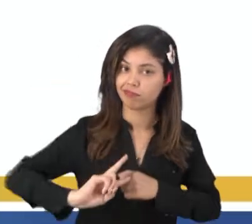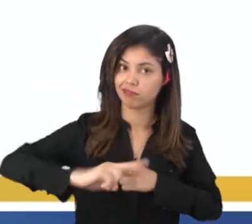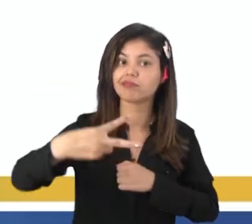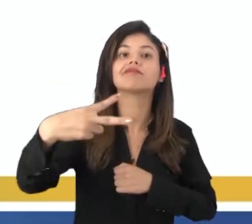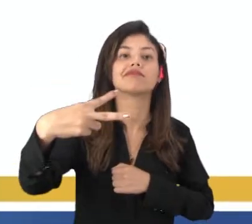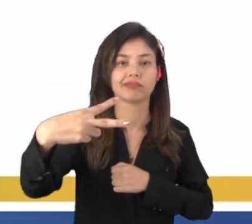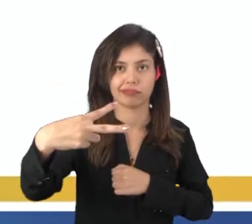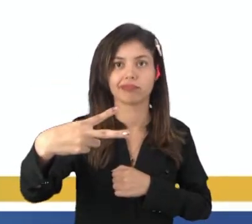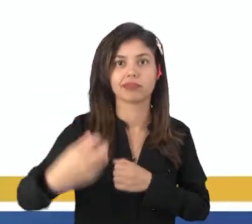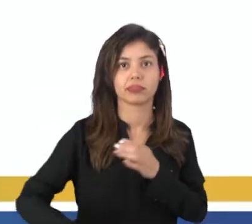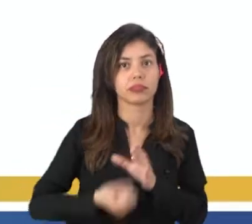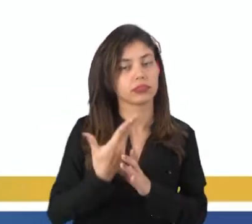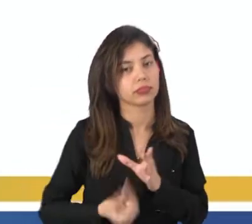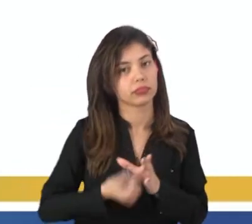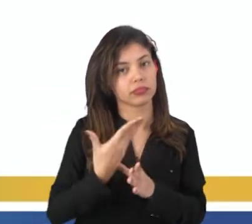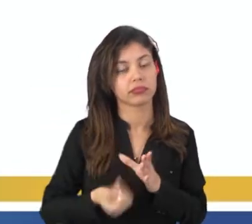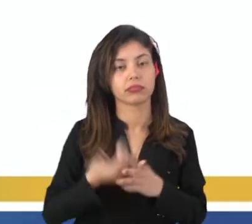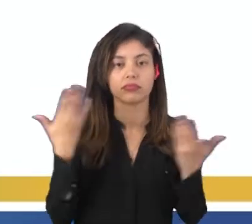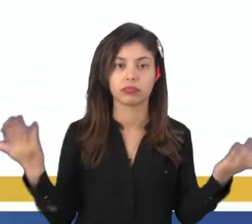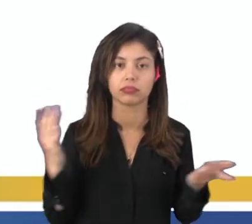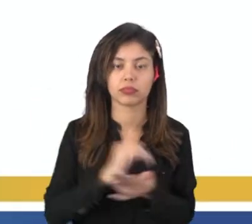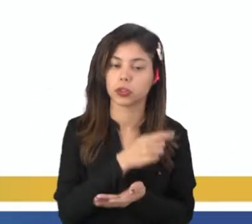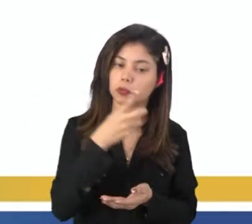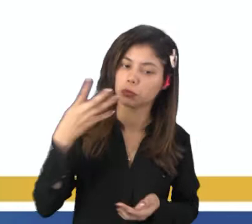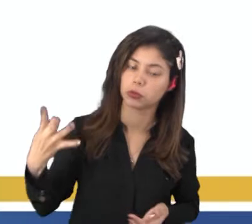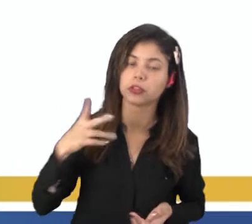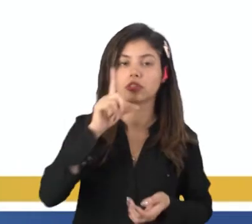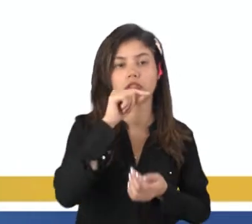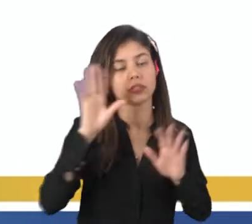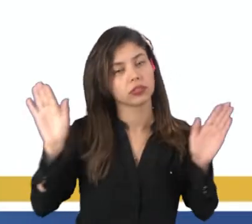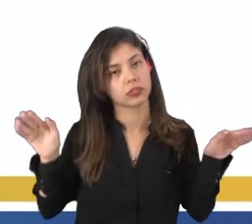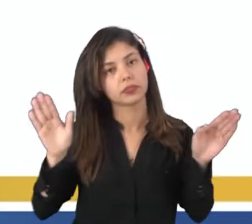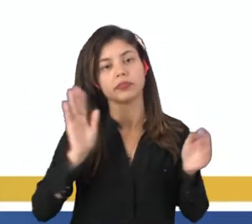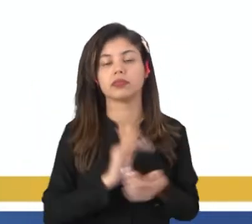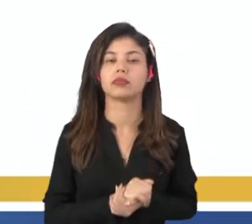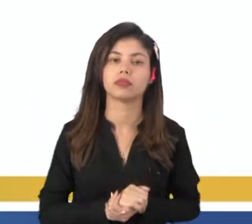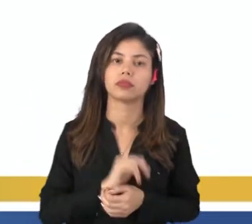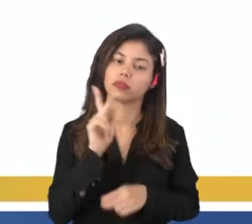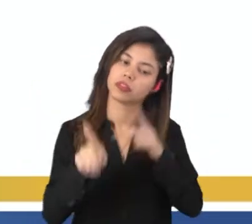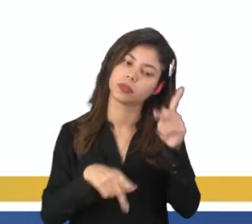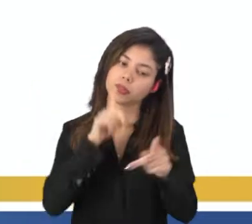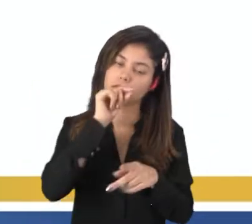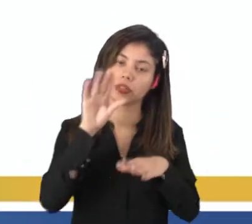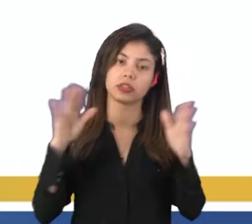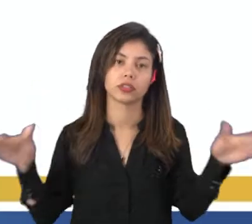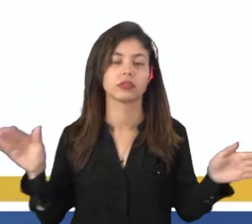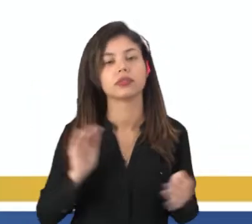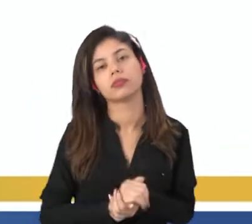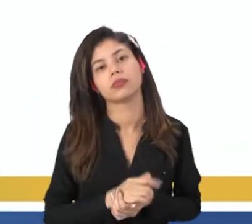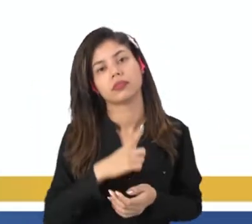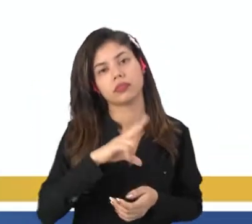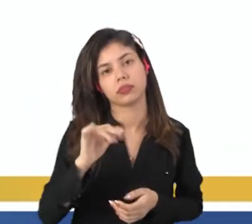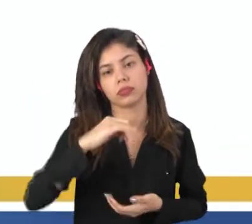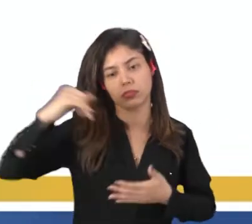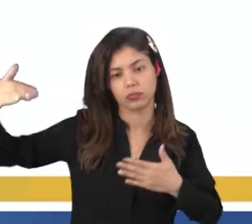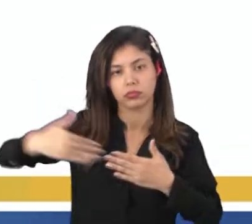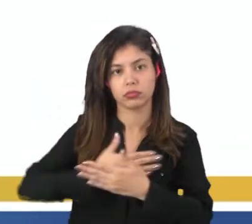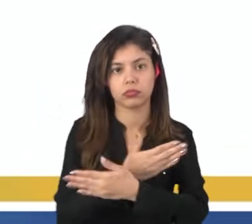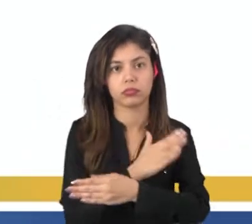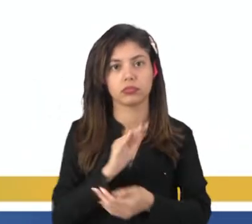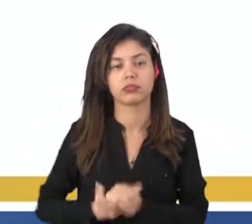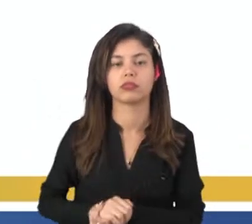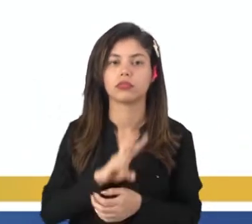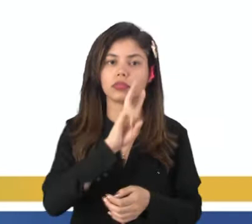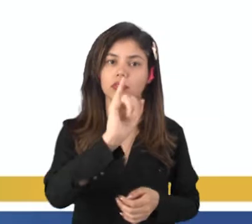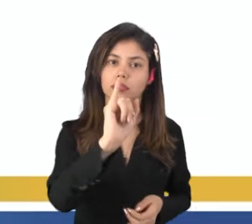afetar ali a reprodução, tá? E a quantidade de aves, a população de aves daquele ecossistema, tá? Então, vejam, se